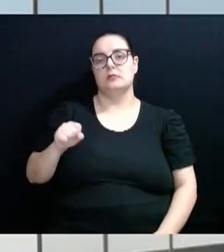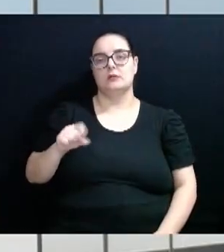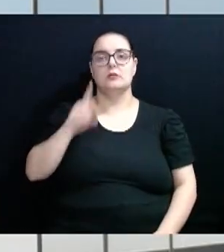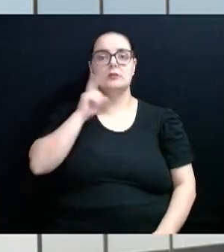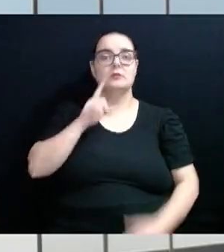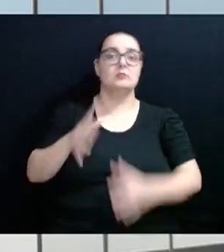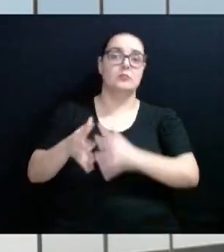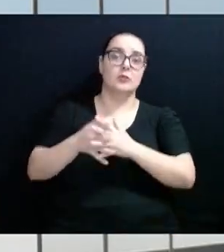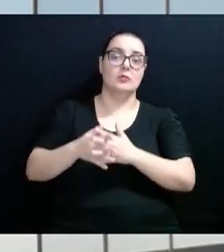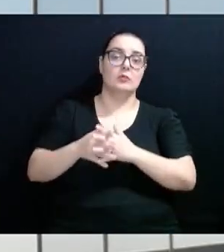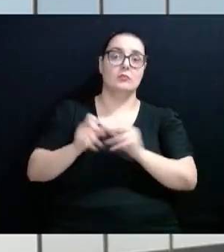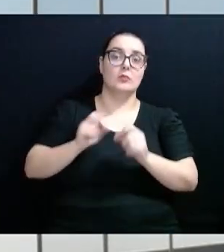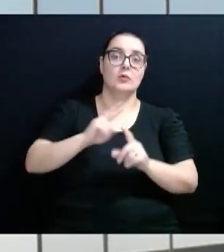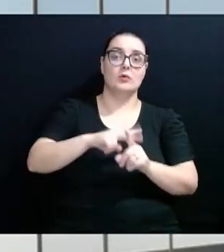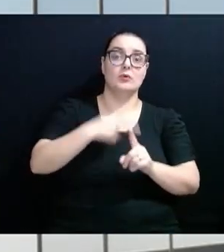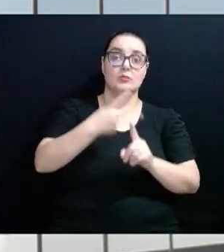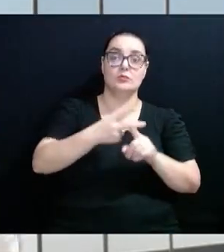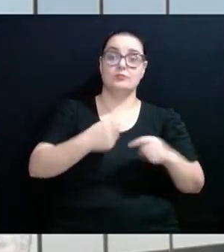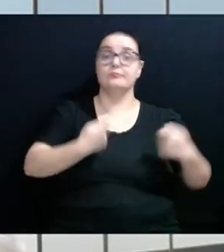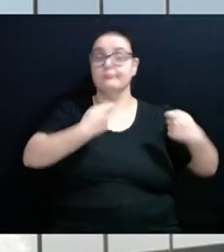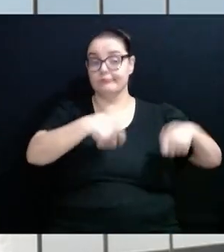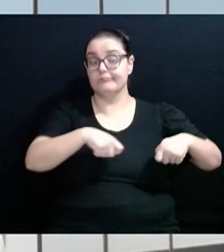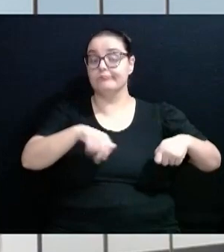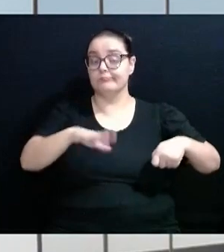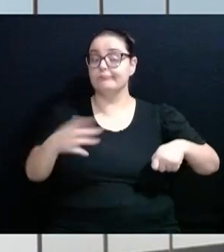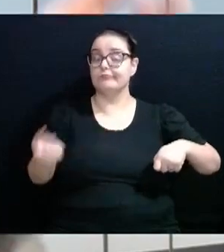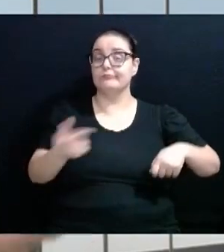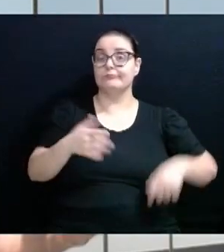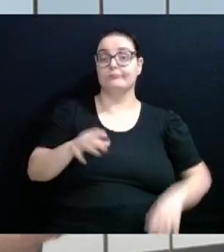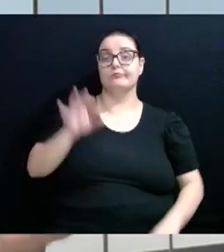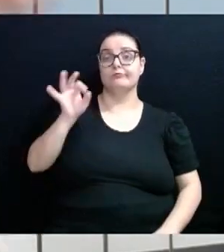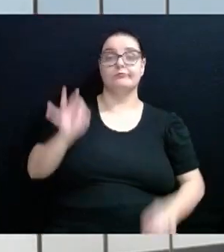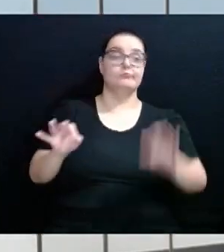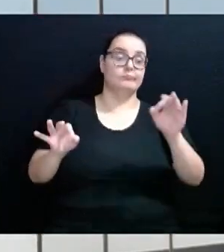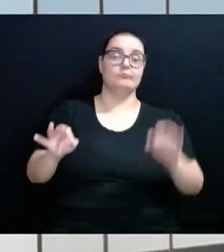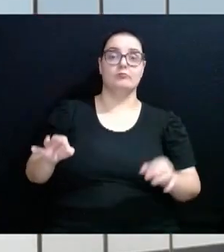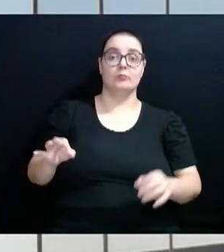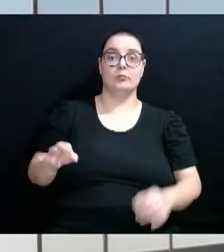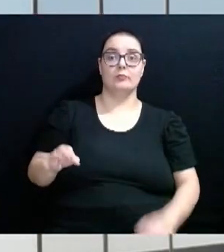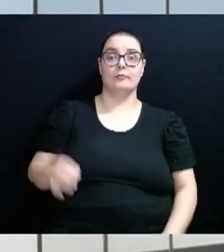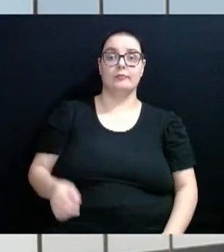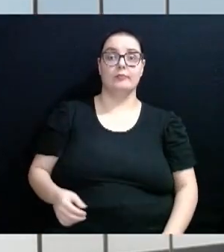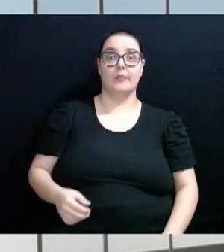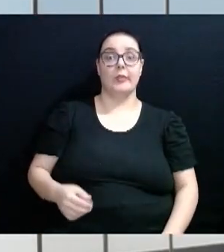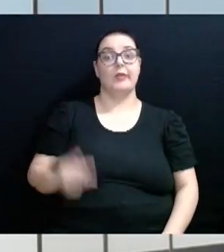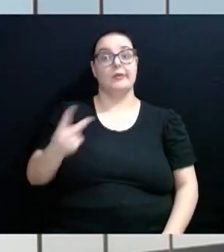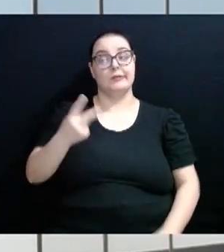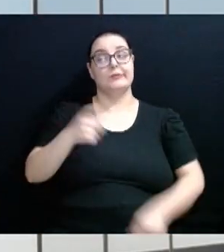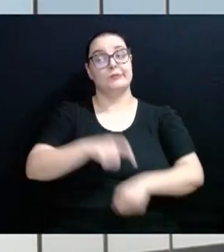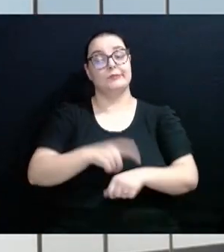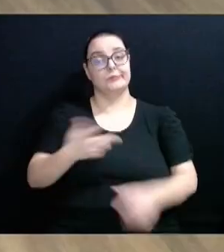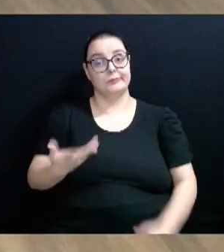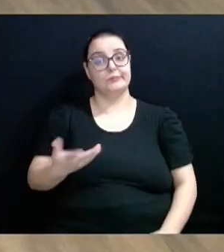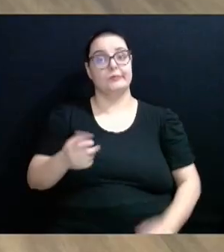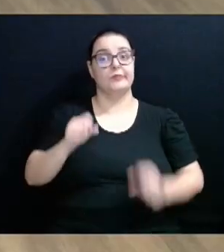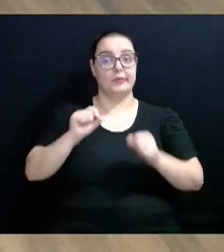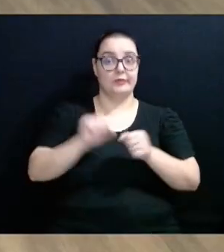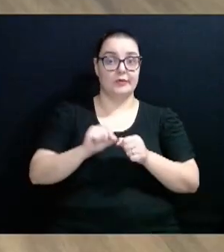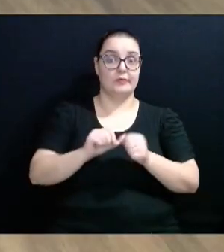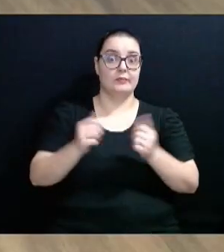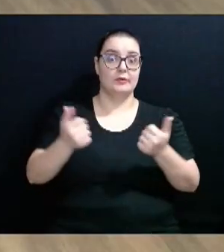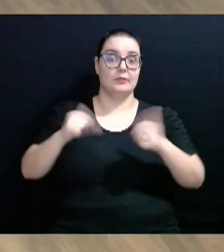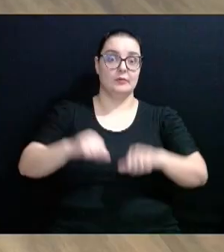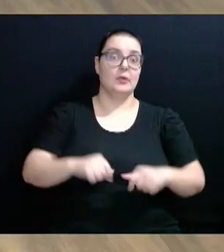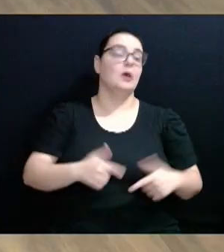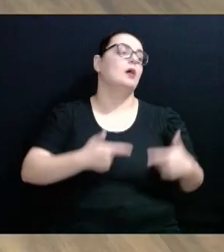a aposta e ser mais do que proporcional. Esse segundo soco pode ser maior ainda e me levar a nocaute. Aí viraria uma guerra econômica. Vira uma